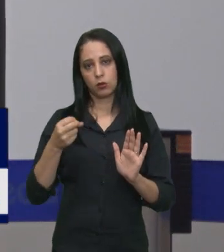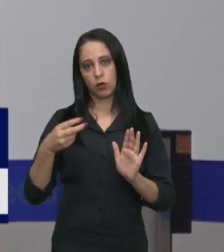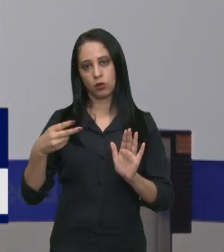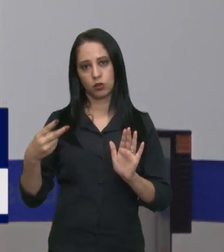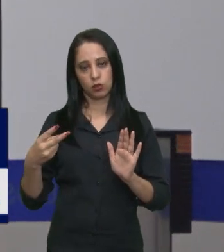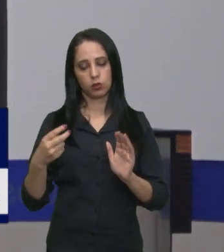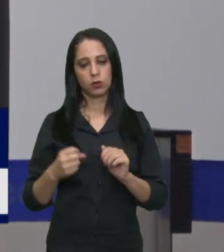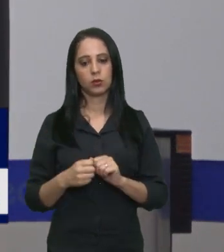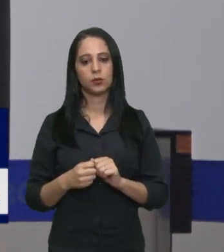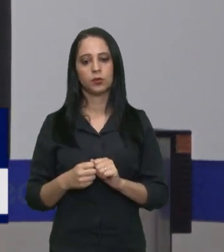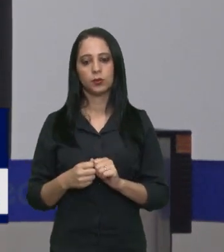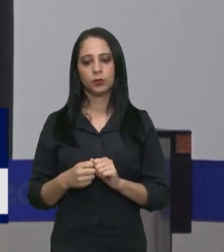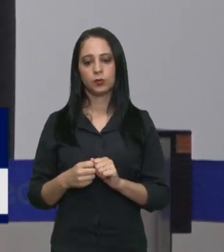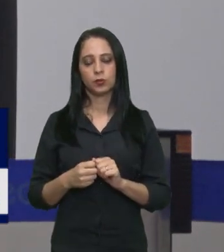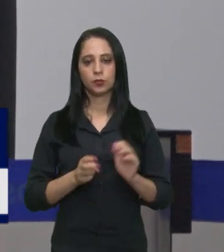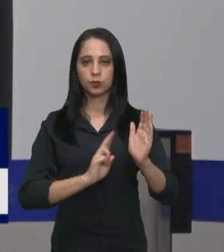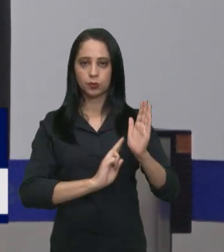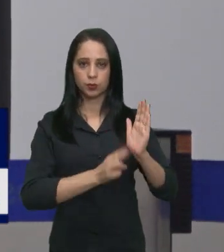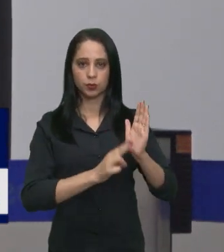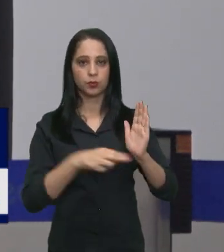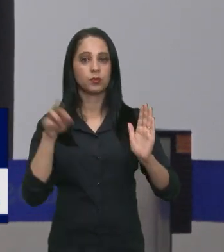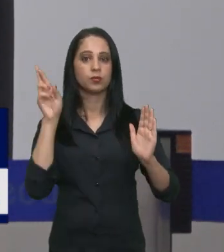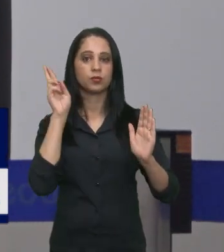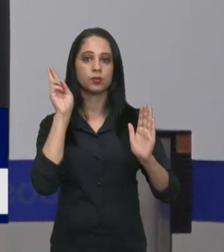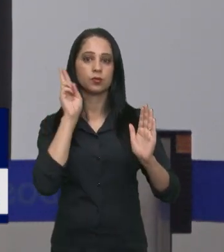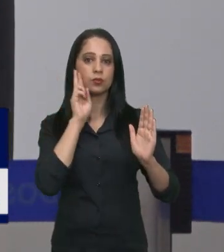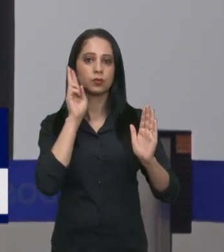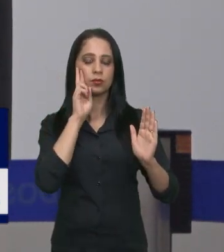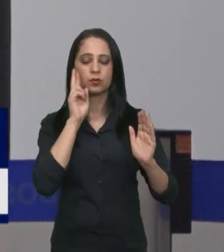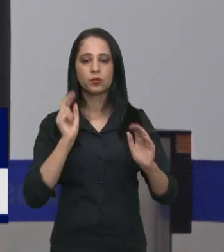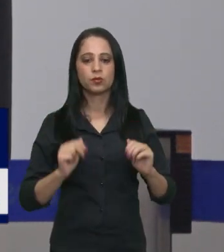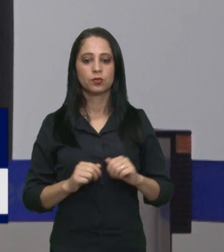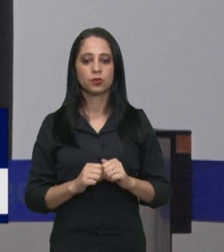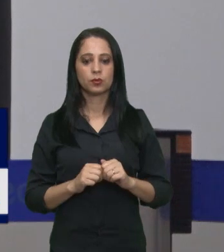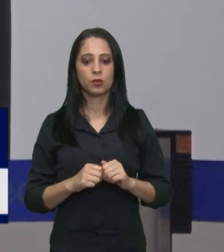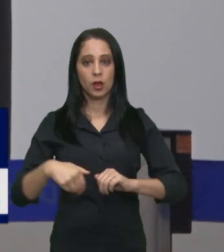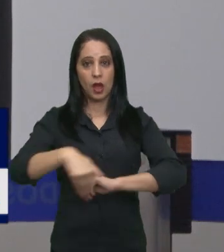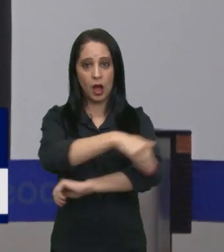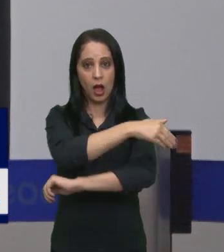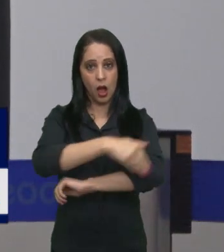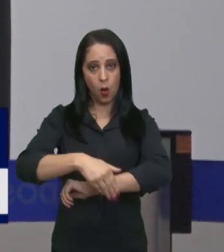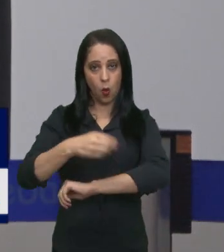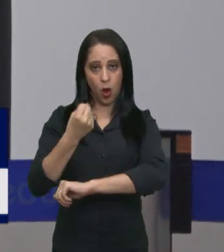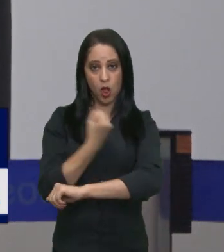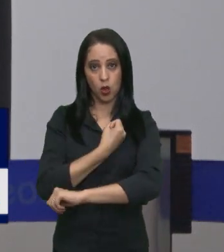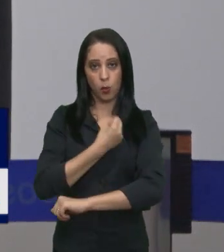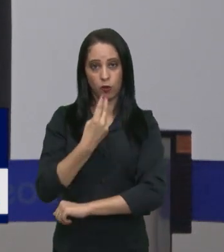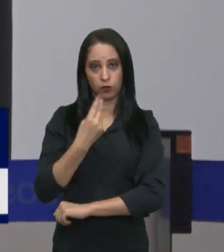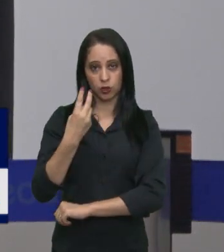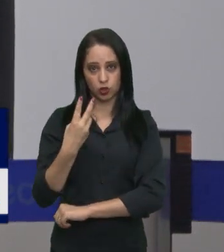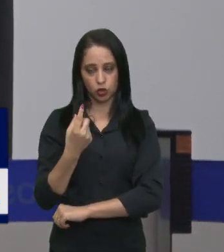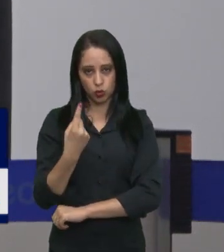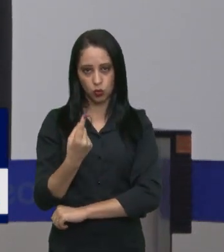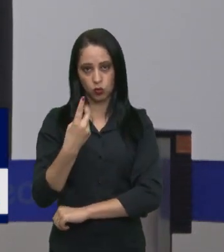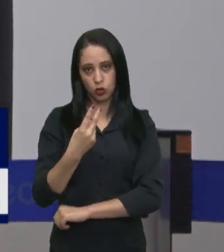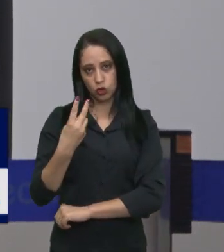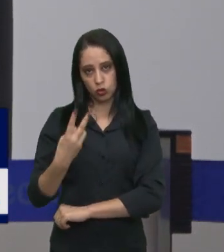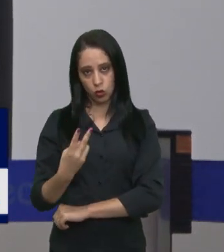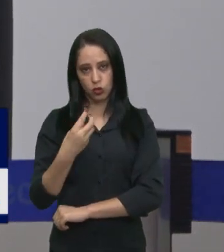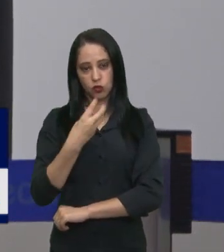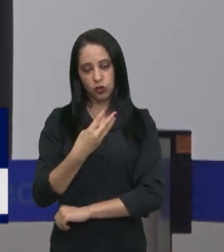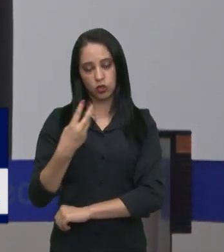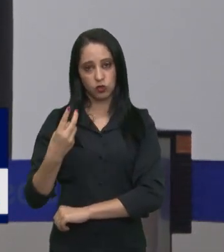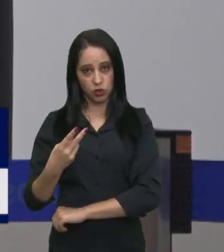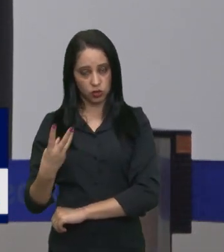76/2022, de autoria do vereador Renato Santiago, denomina a Rua 21, 22, 23 e 24 do loteamento